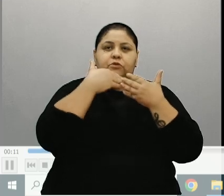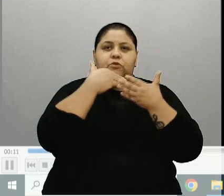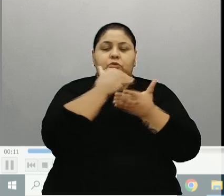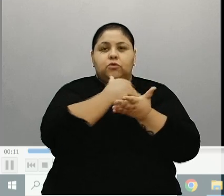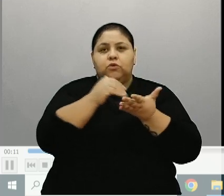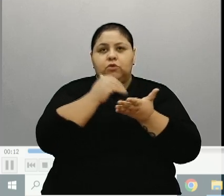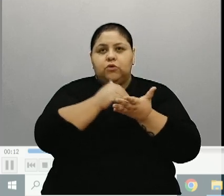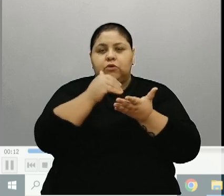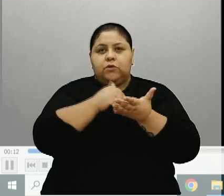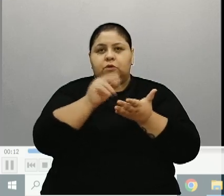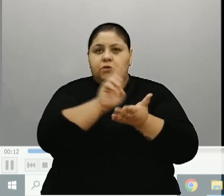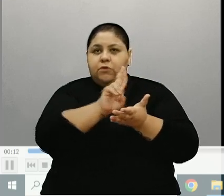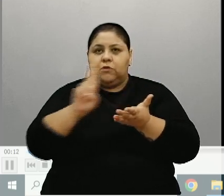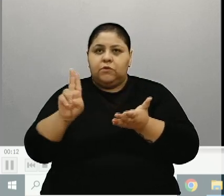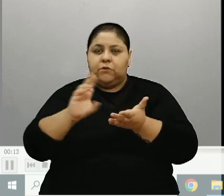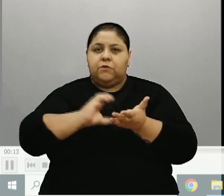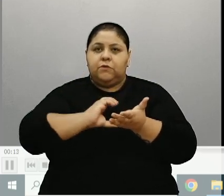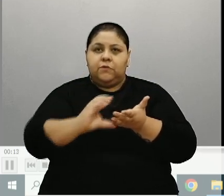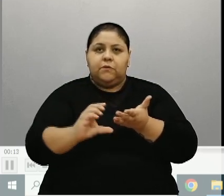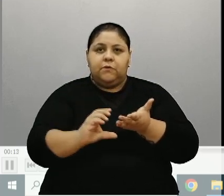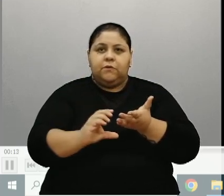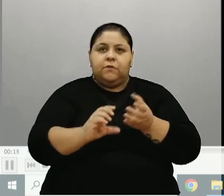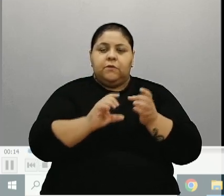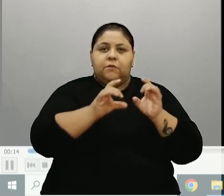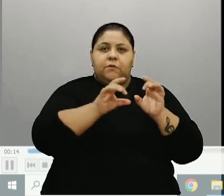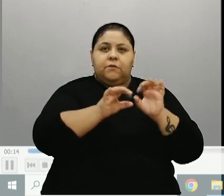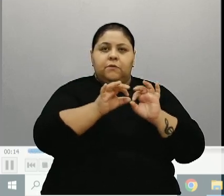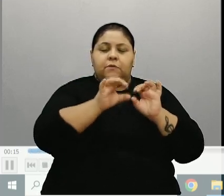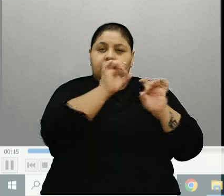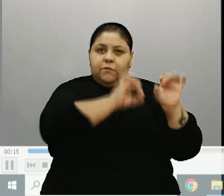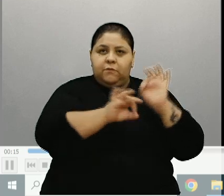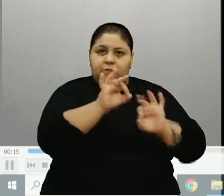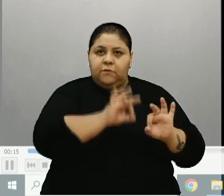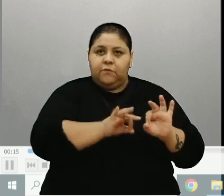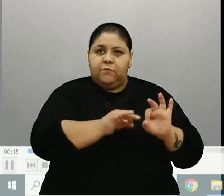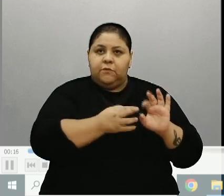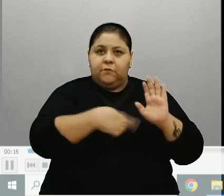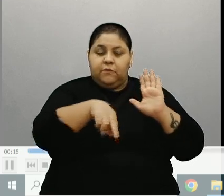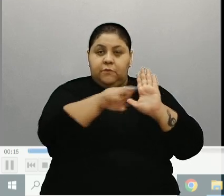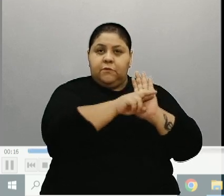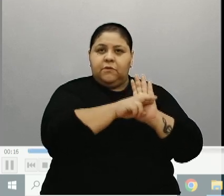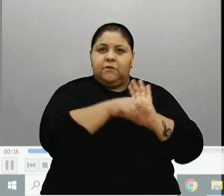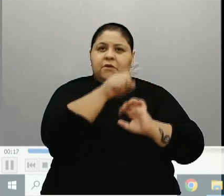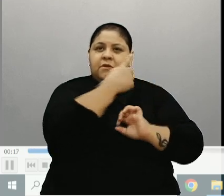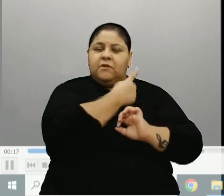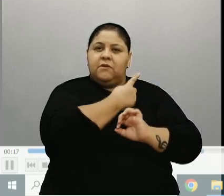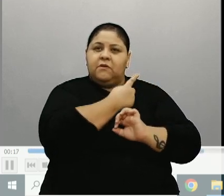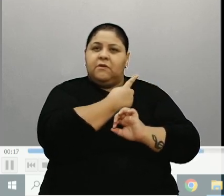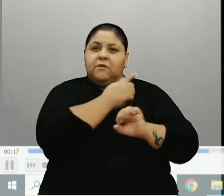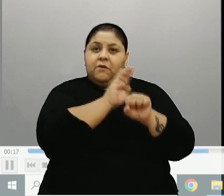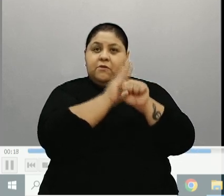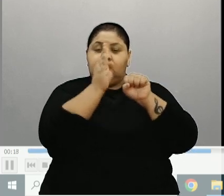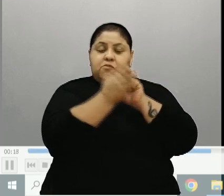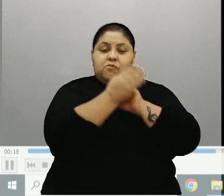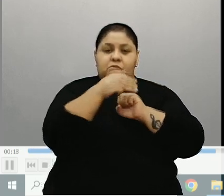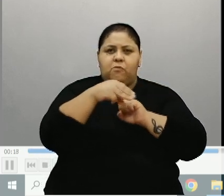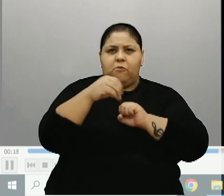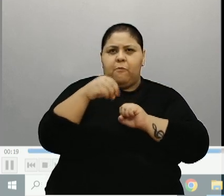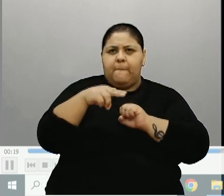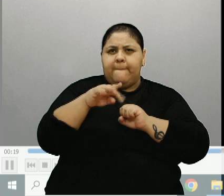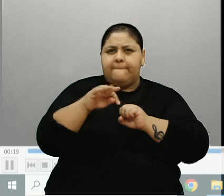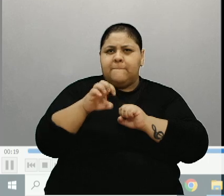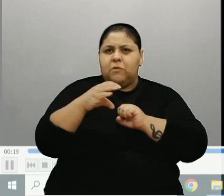a Coordenadoria Extraordinária de reconstrução aqui. A gente já vê aqui no Monte Carmelo, um bairro que tem um